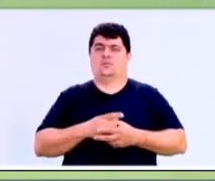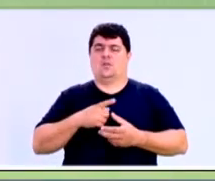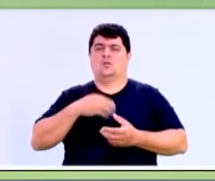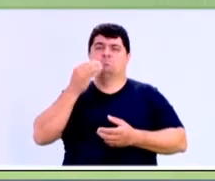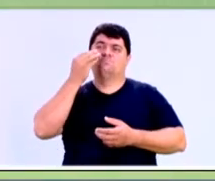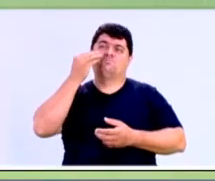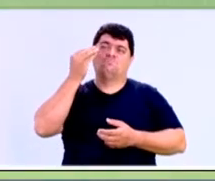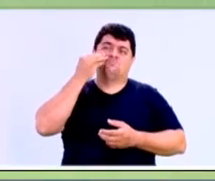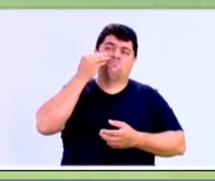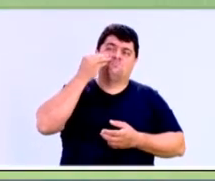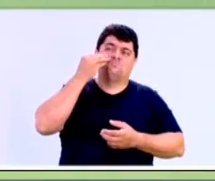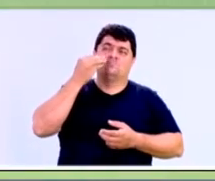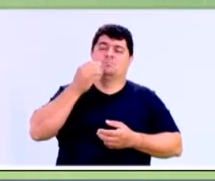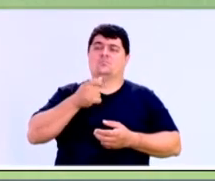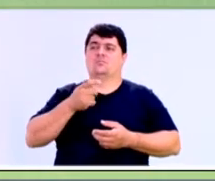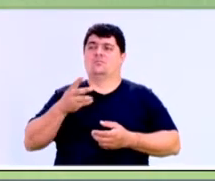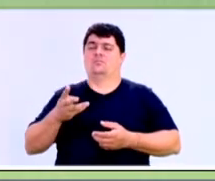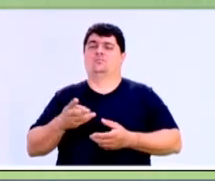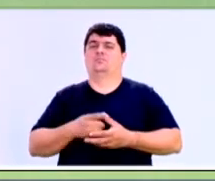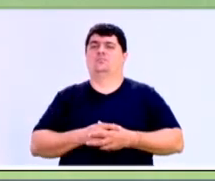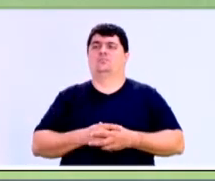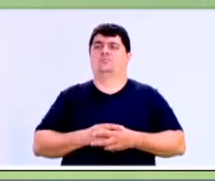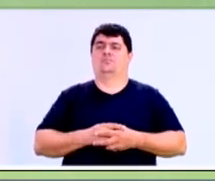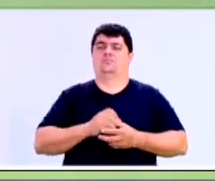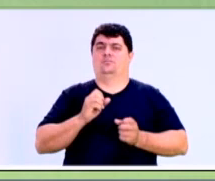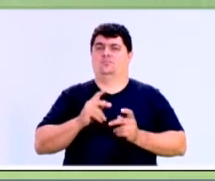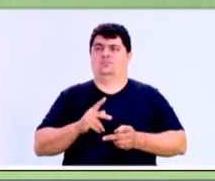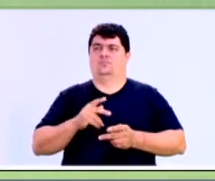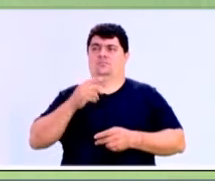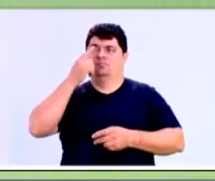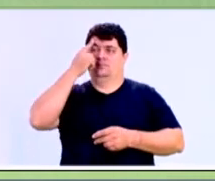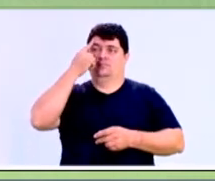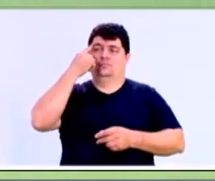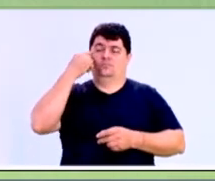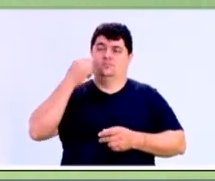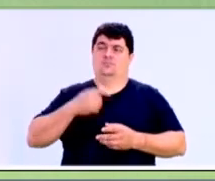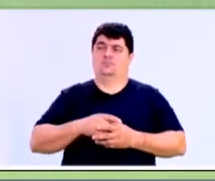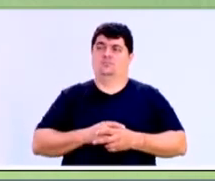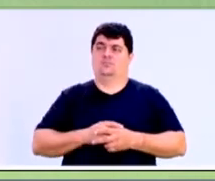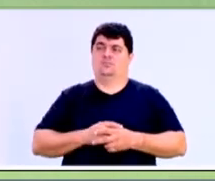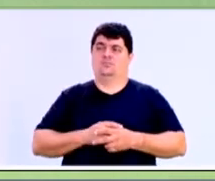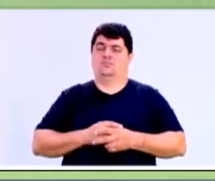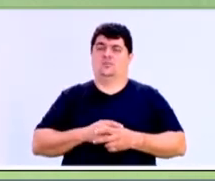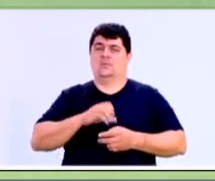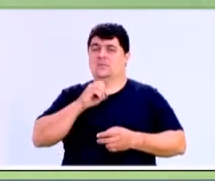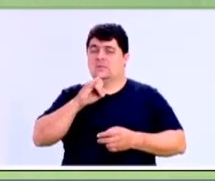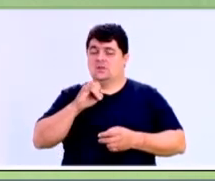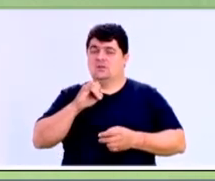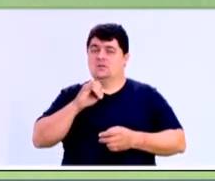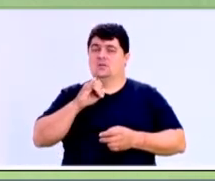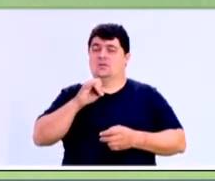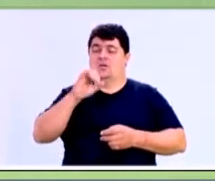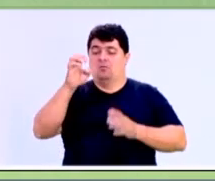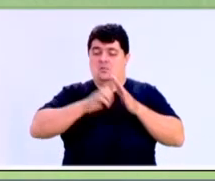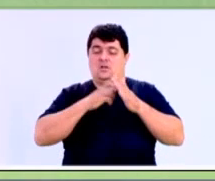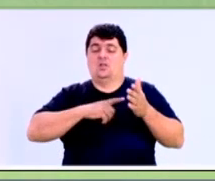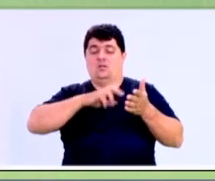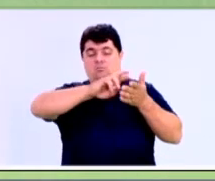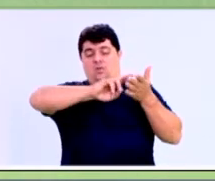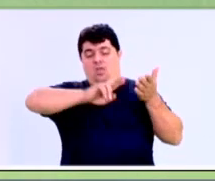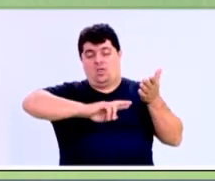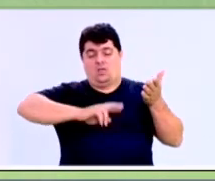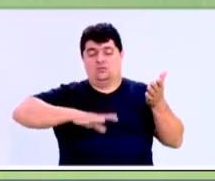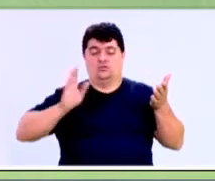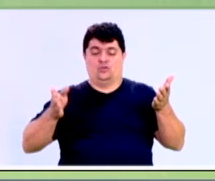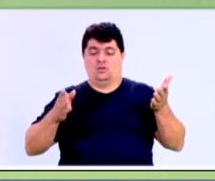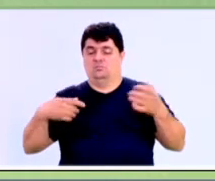valor das minhas compras, ok? Volto a frisar, se a empresa tiver um relatório de compras que você não precisa